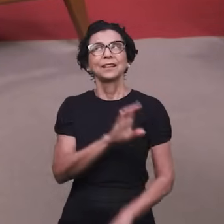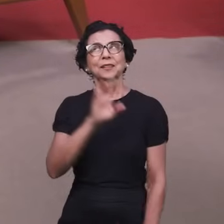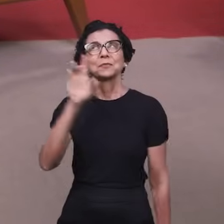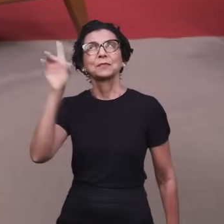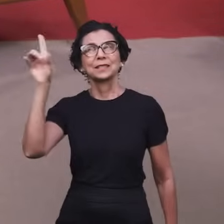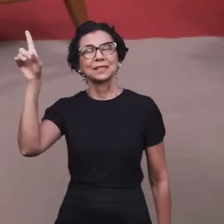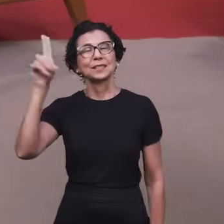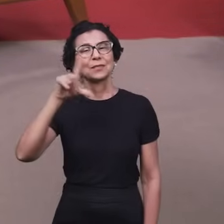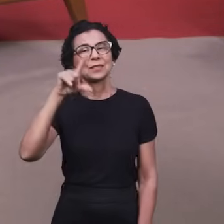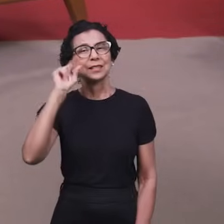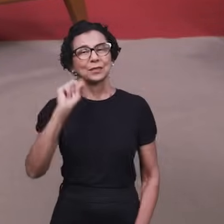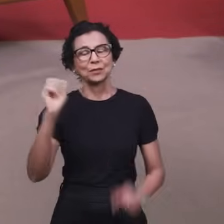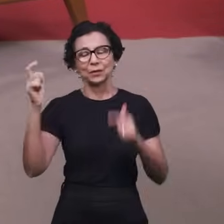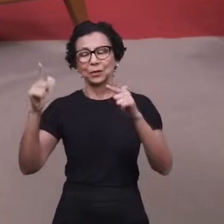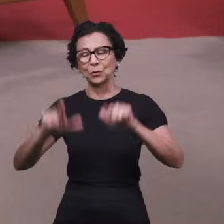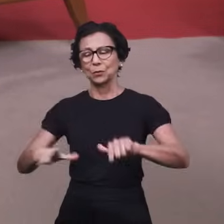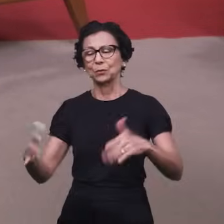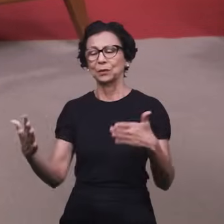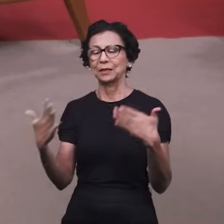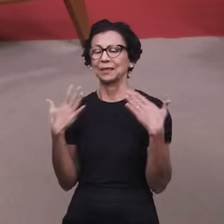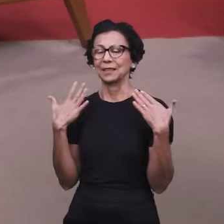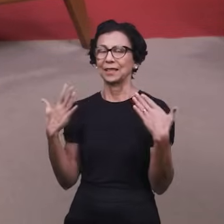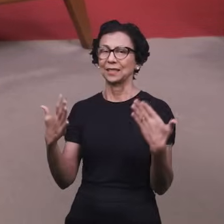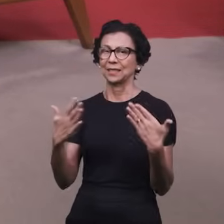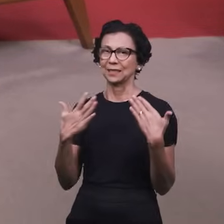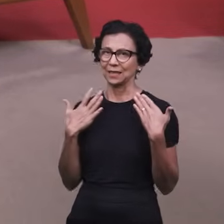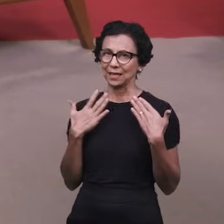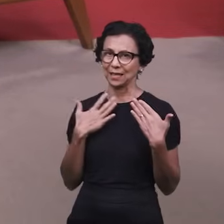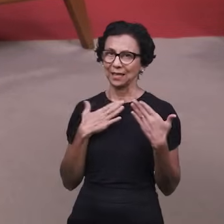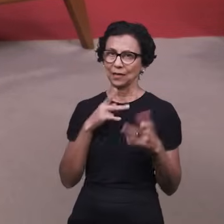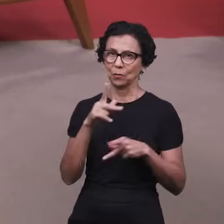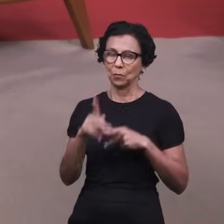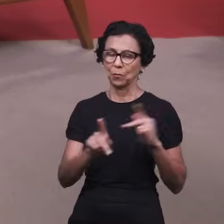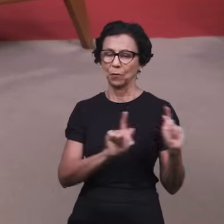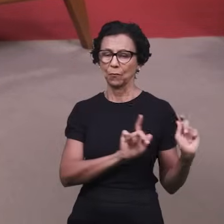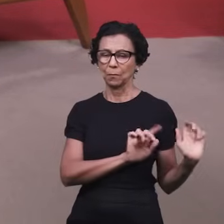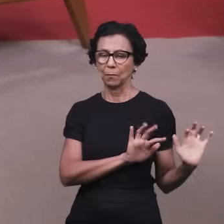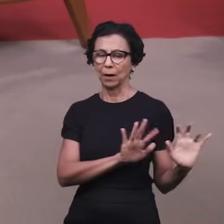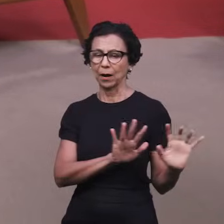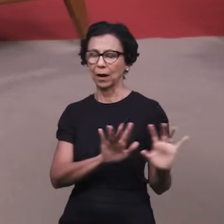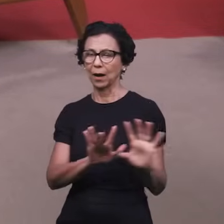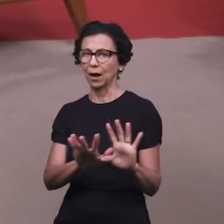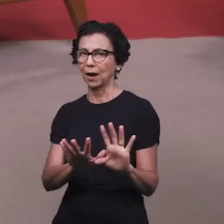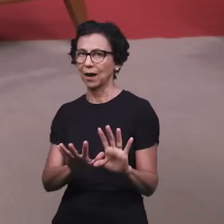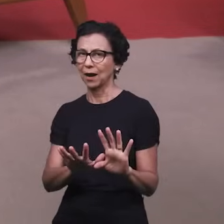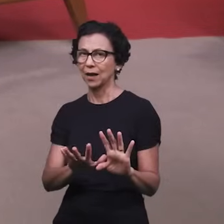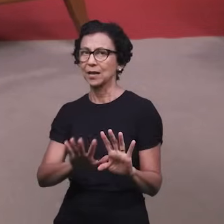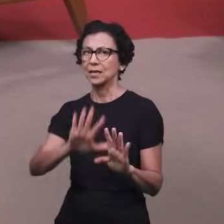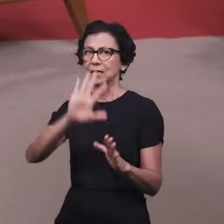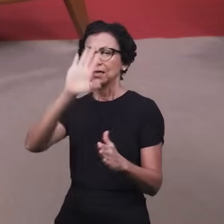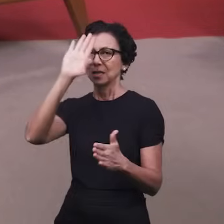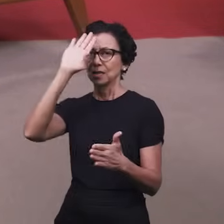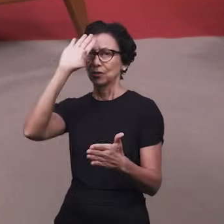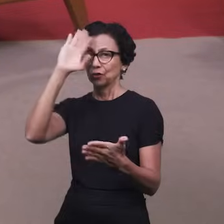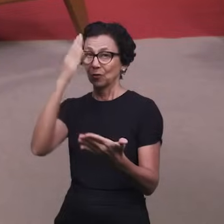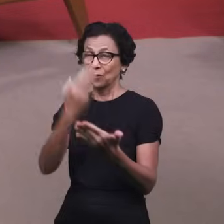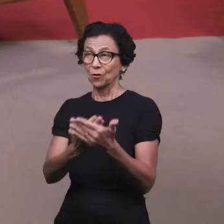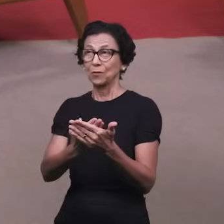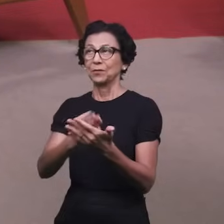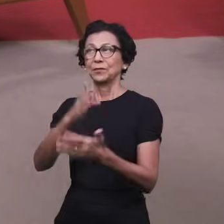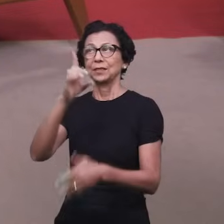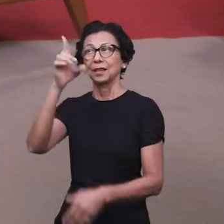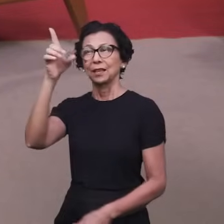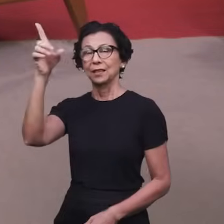deserto foi a escola da fé. Israel tinha que aprender a confiar e a depender de